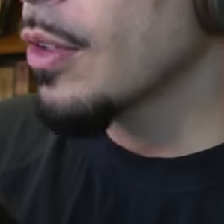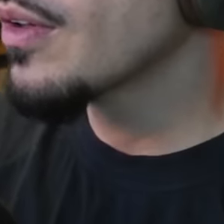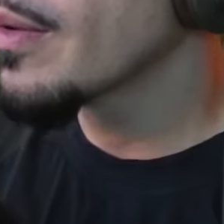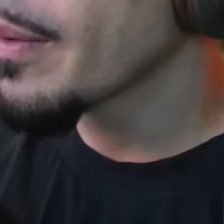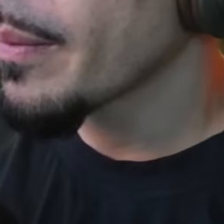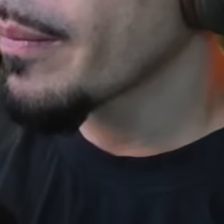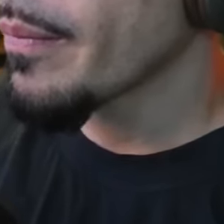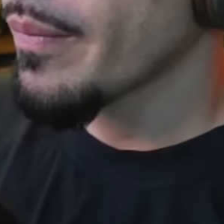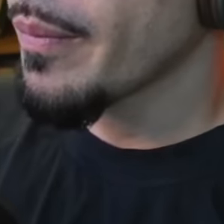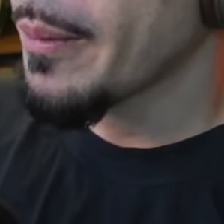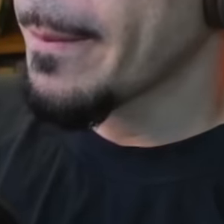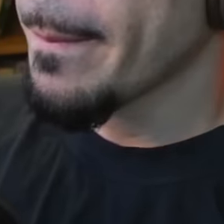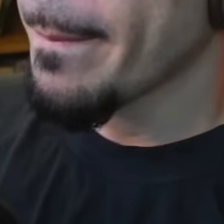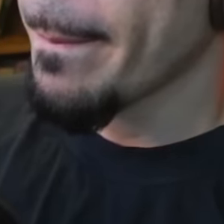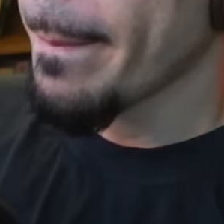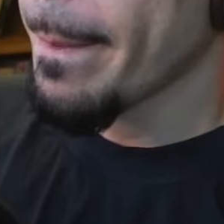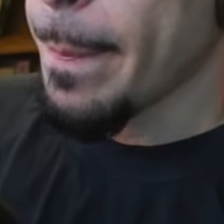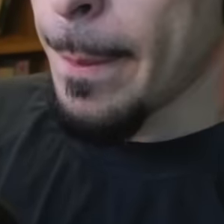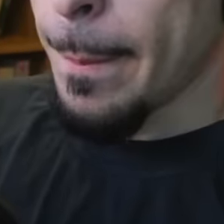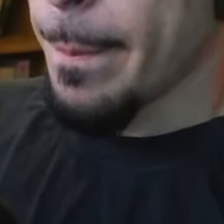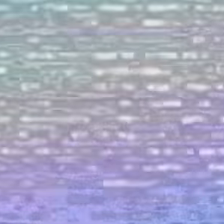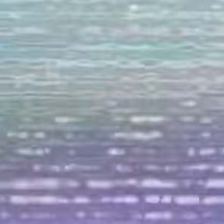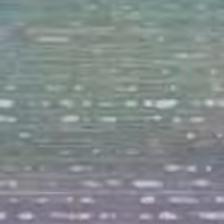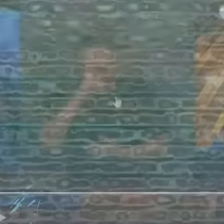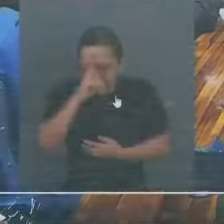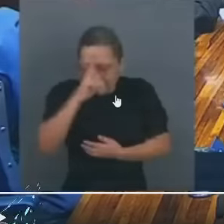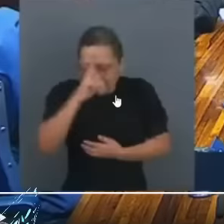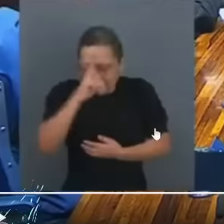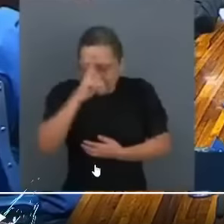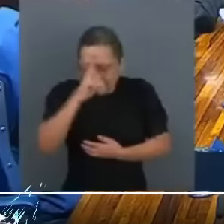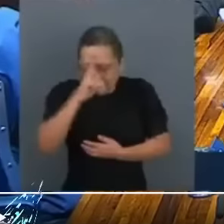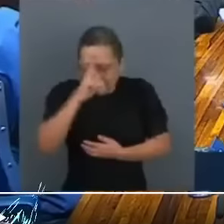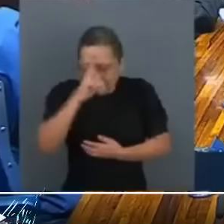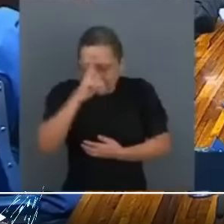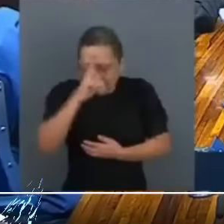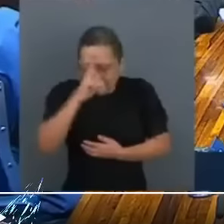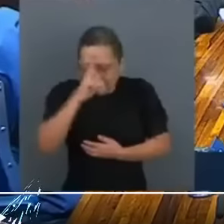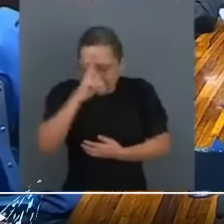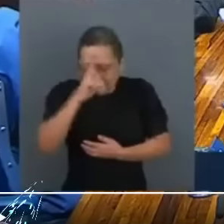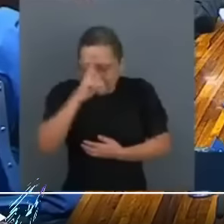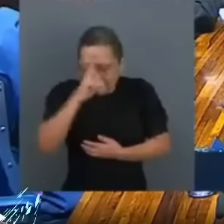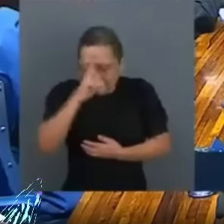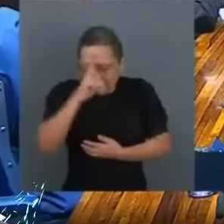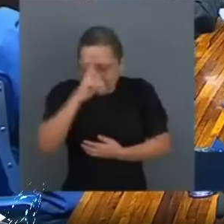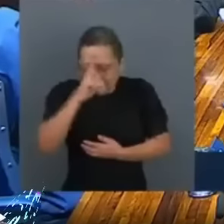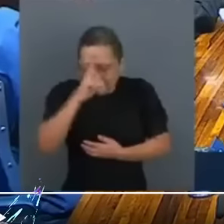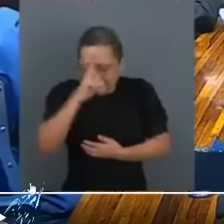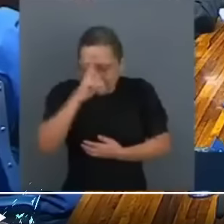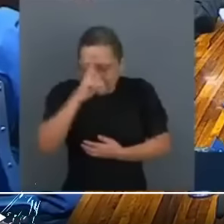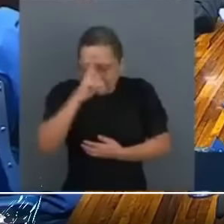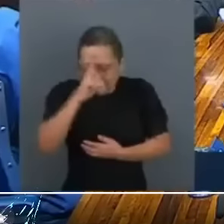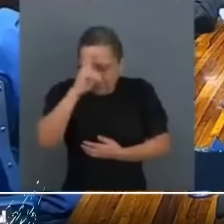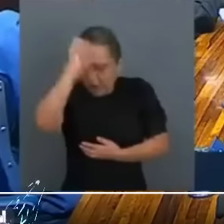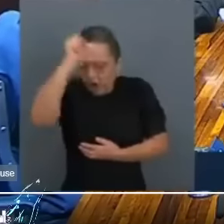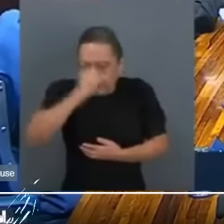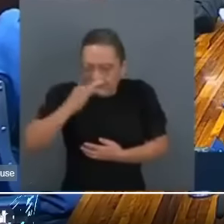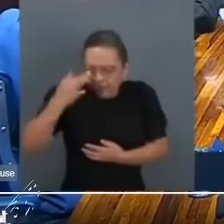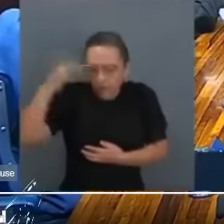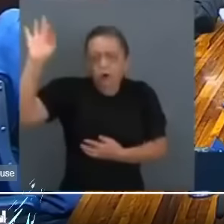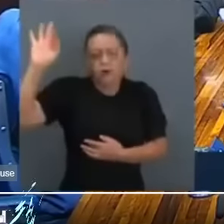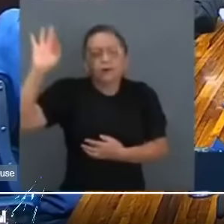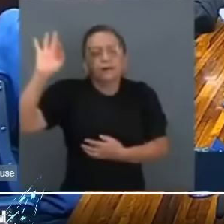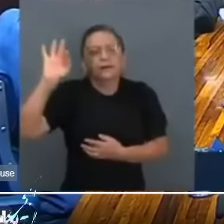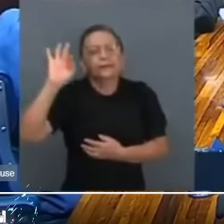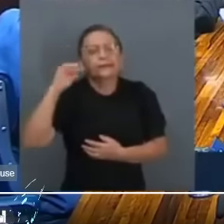a dor é uma situação que aqui eu eu admito que eu tô dando risada por causa do quão bizarra essa cena Mas a gente não pode